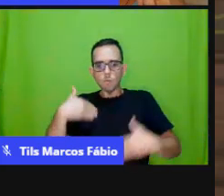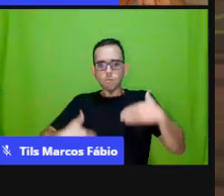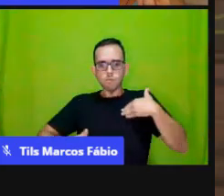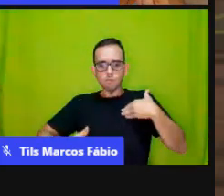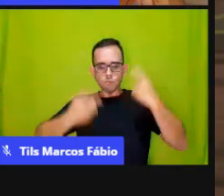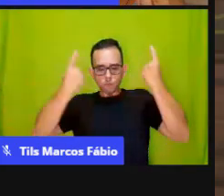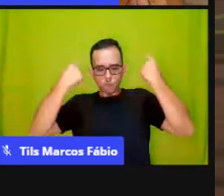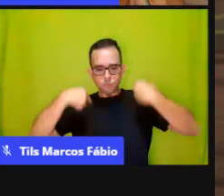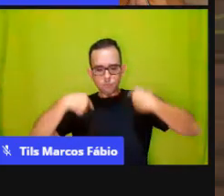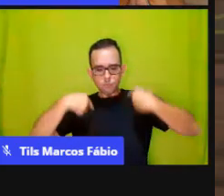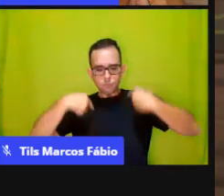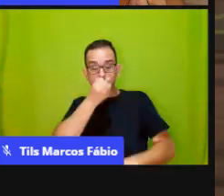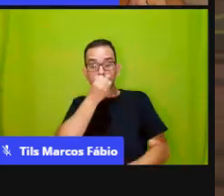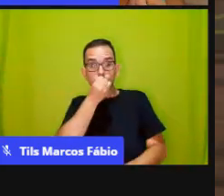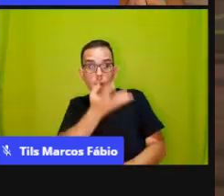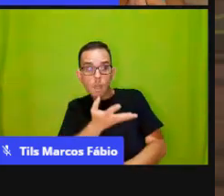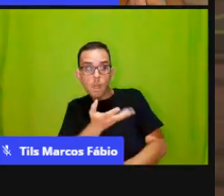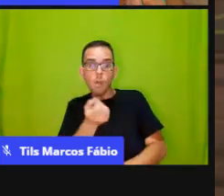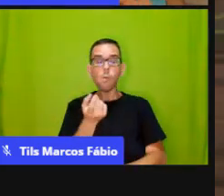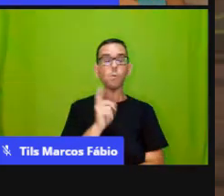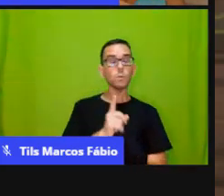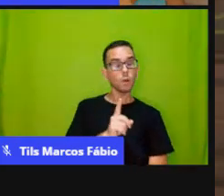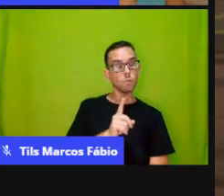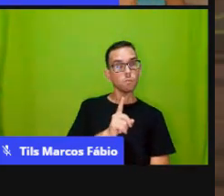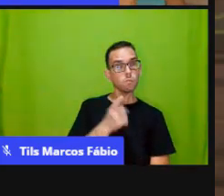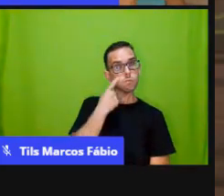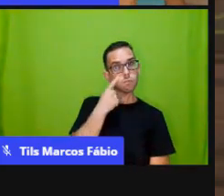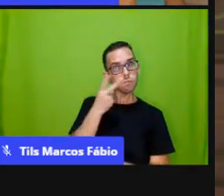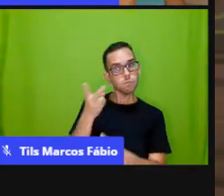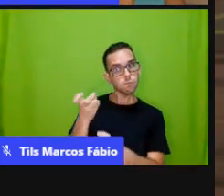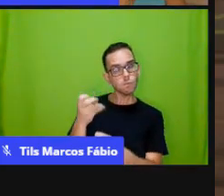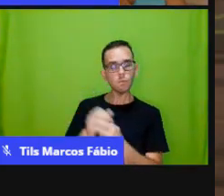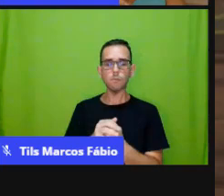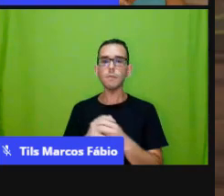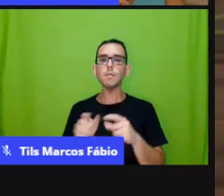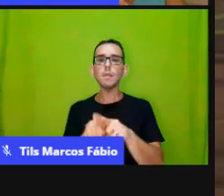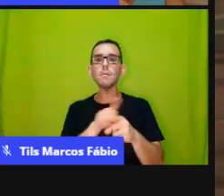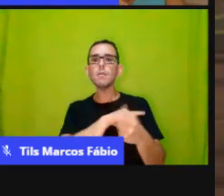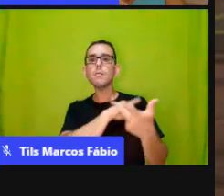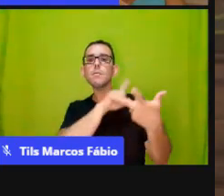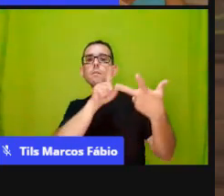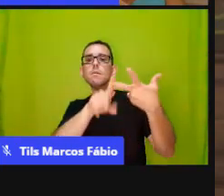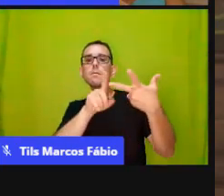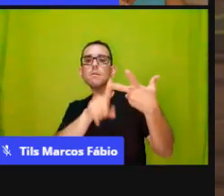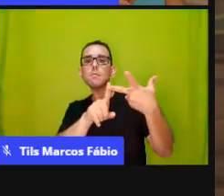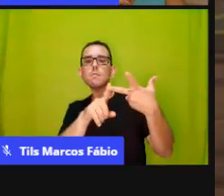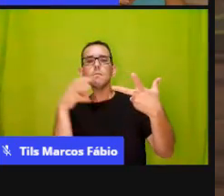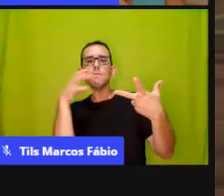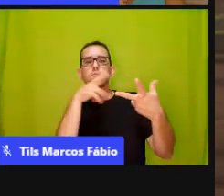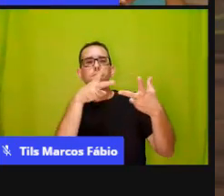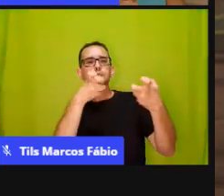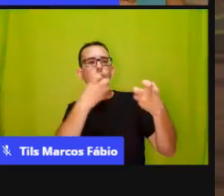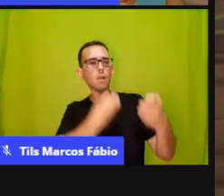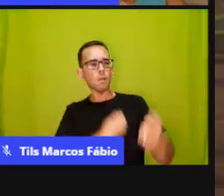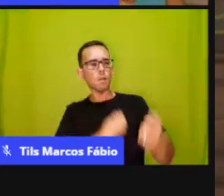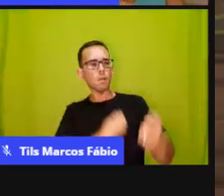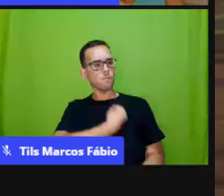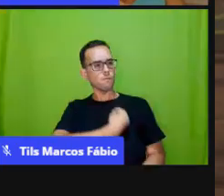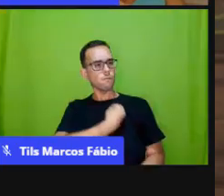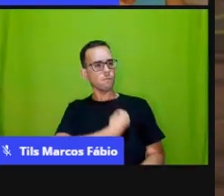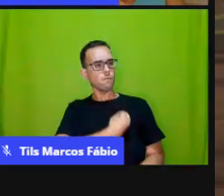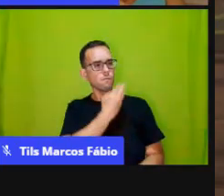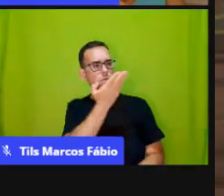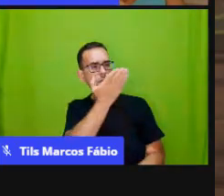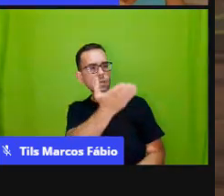o bem-estar sobre essa perspectiva. E, por fim, sob a perspectiva da vida natural. Eu acho